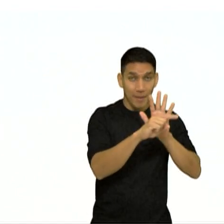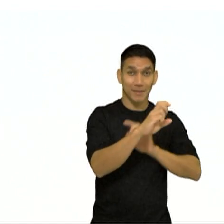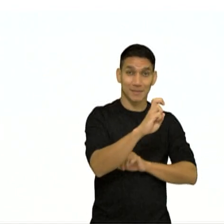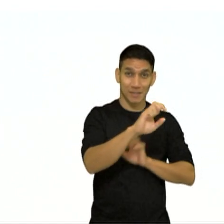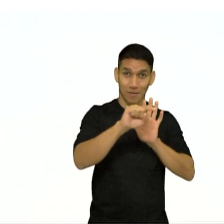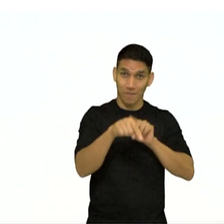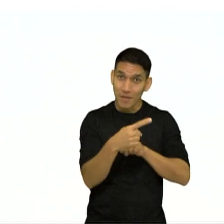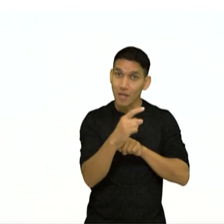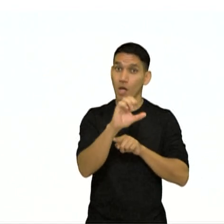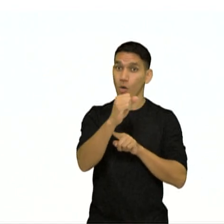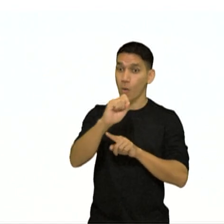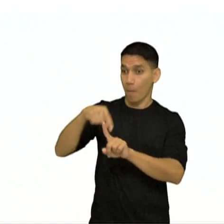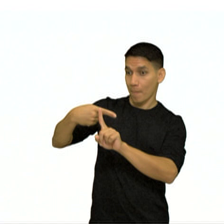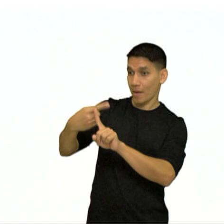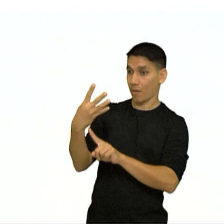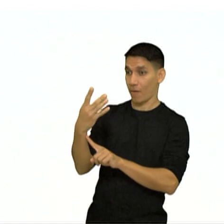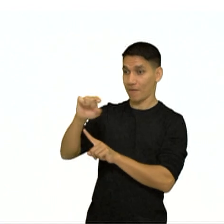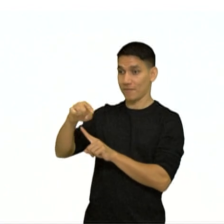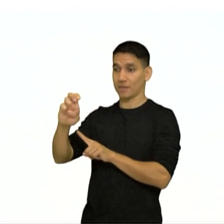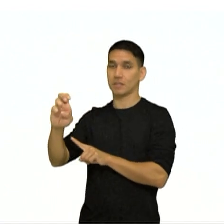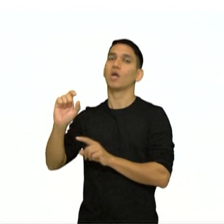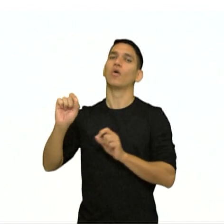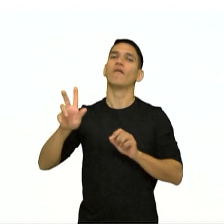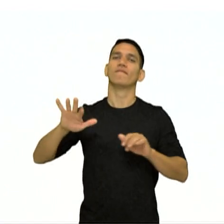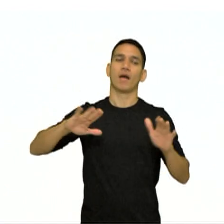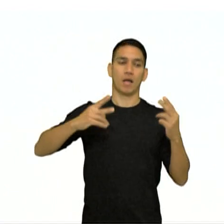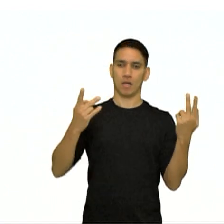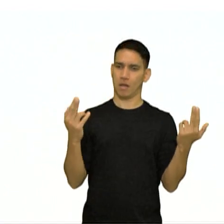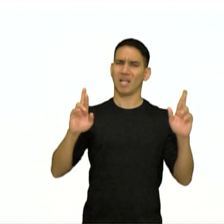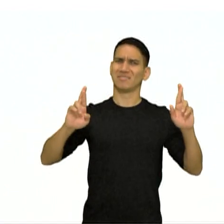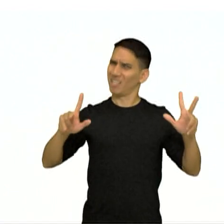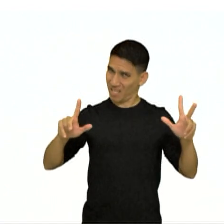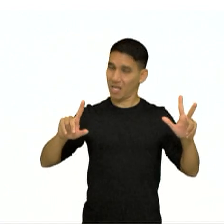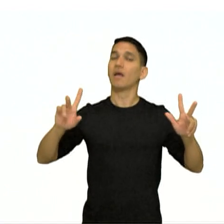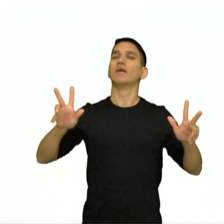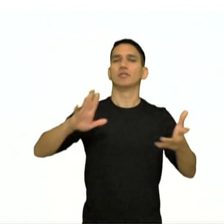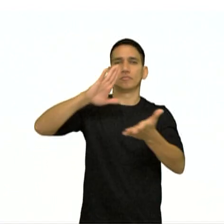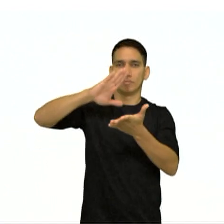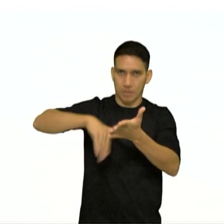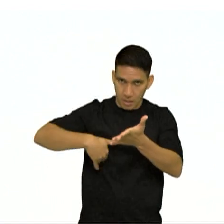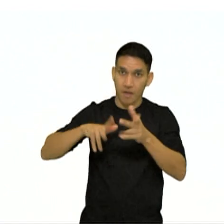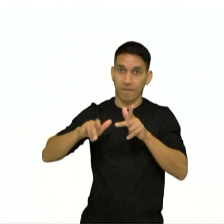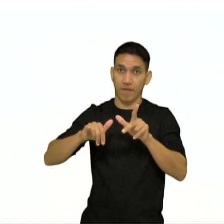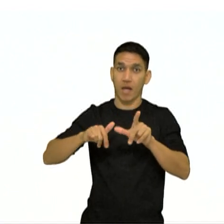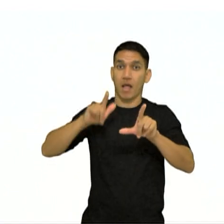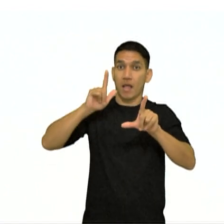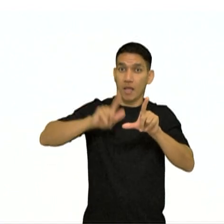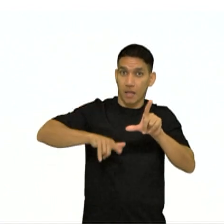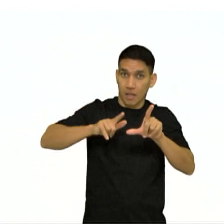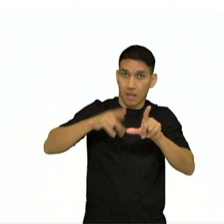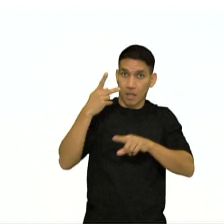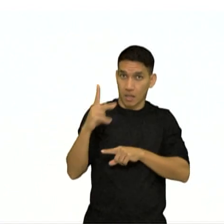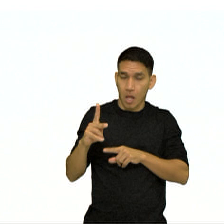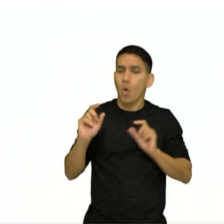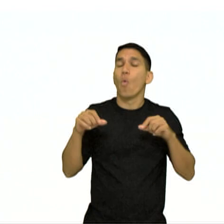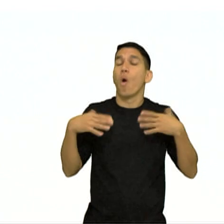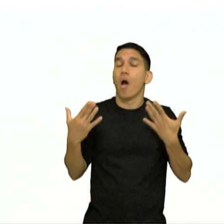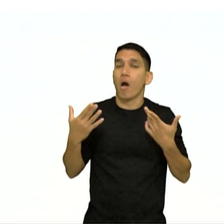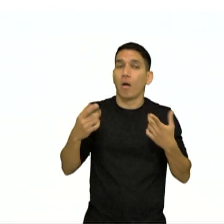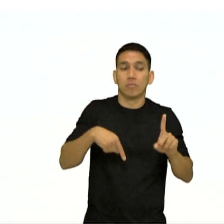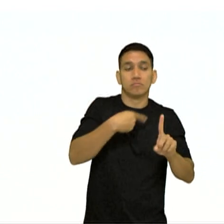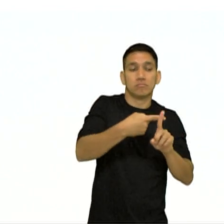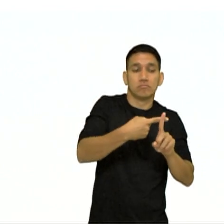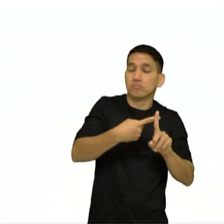5,8 mais 4,5 eu vou subtrair e vou repetir o sinal do maior